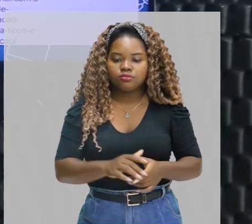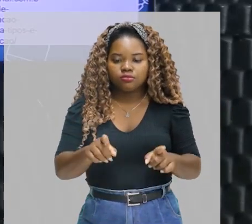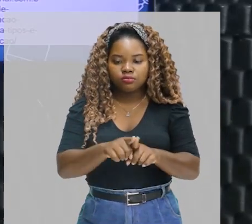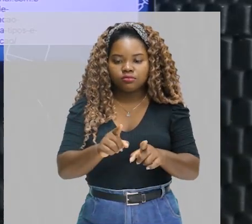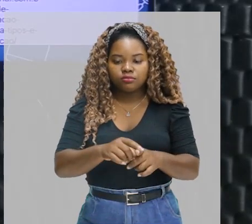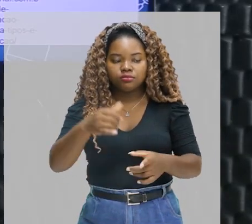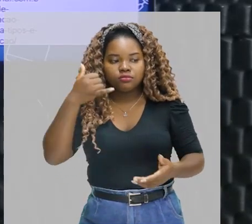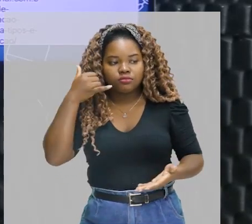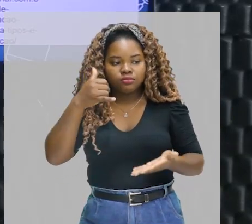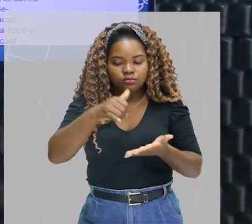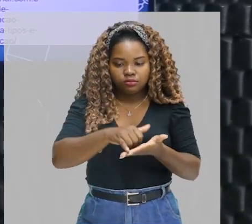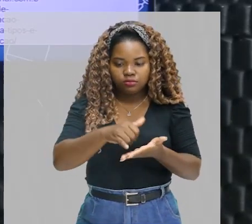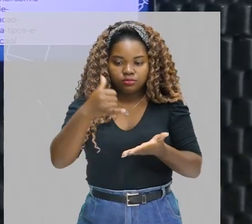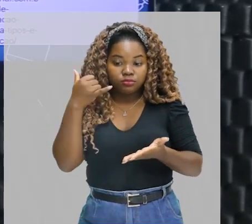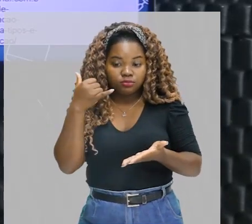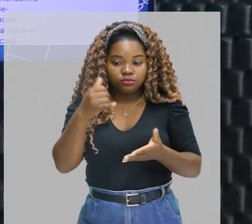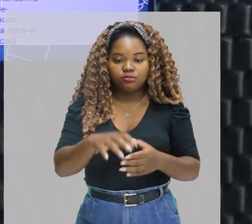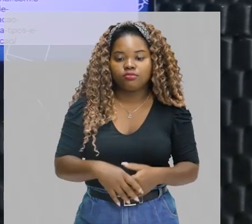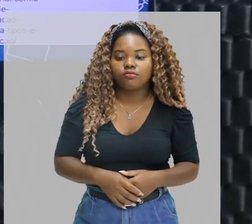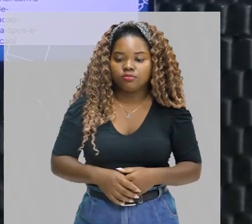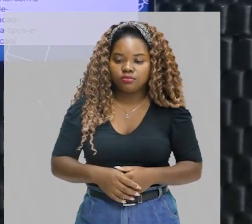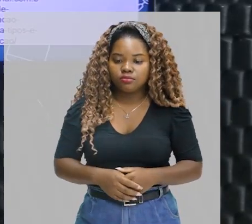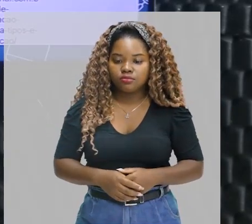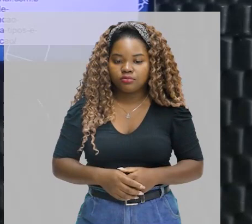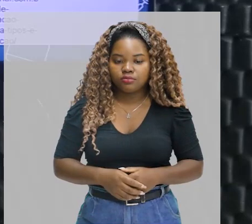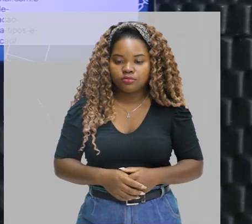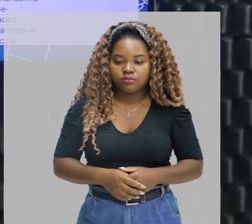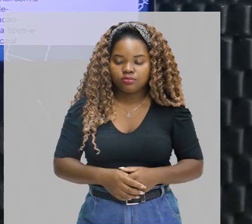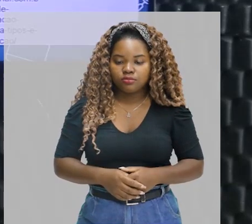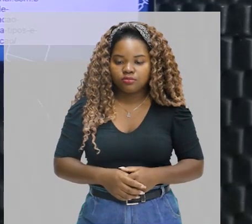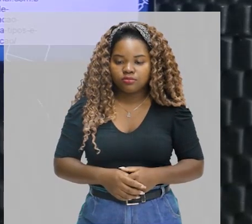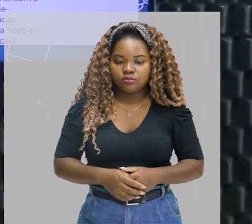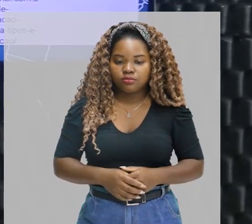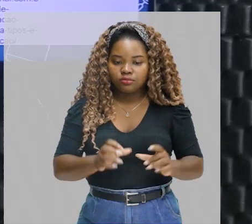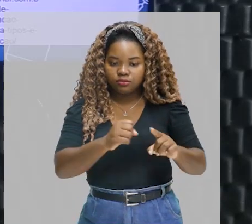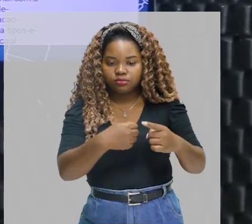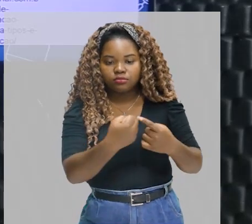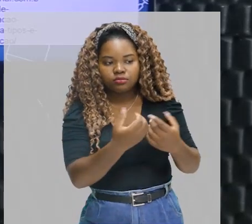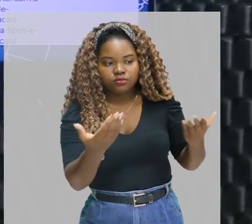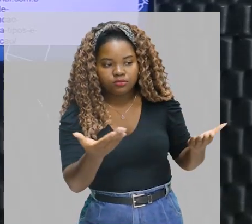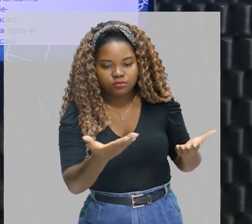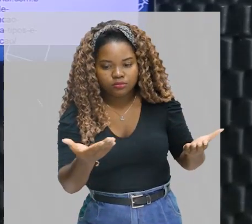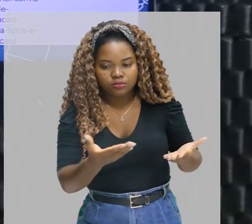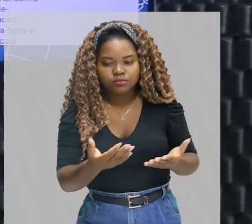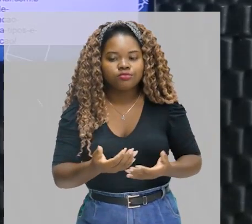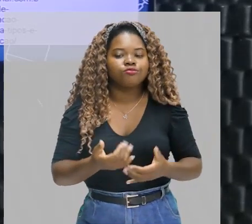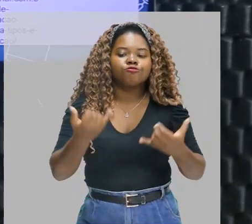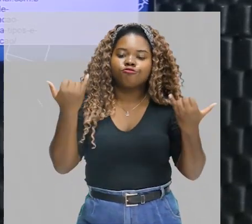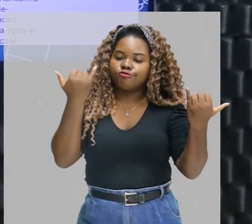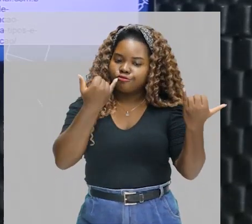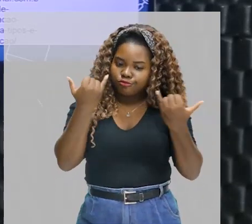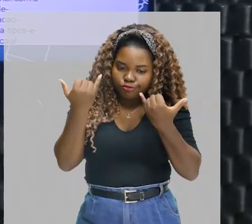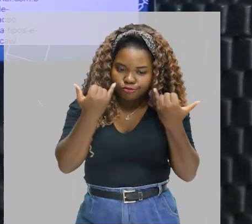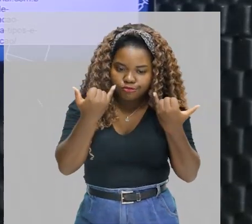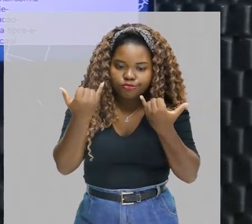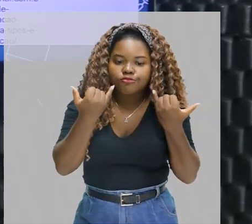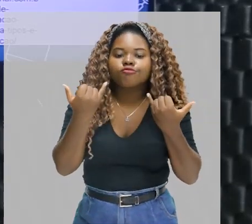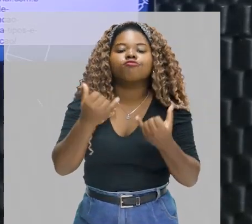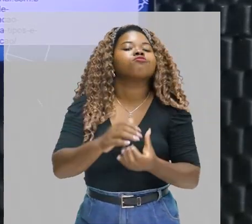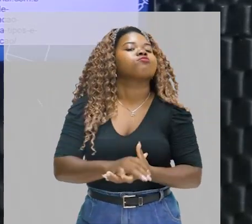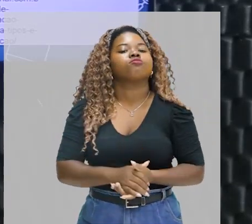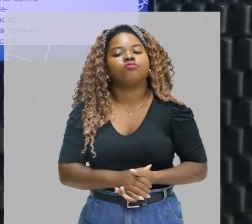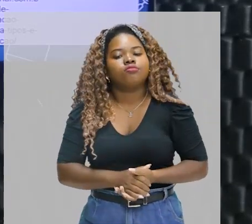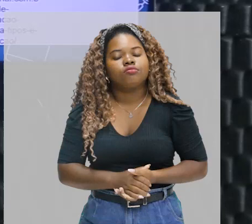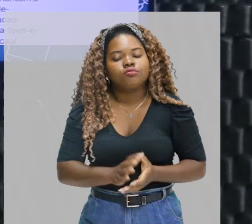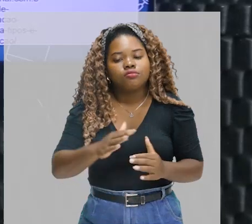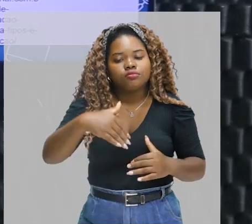smartphone, ok? O certo é que a sociedade ela está muito informada, né, bem mais informada